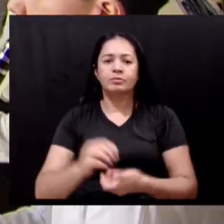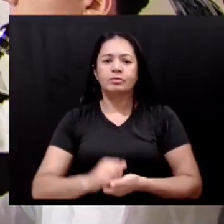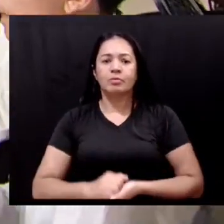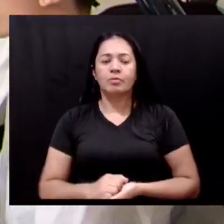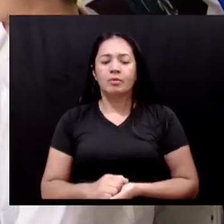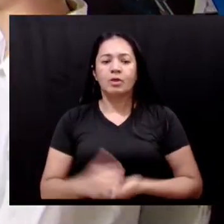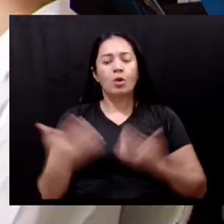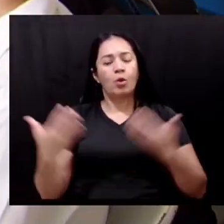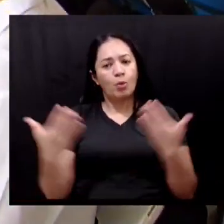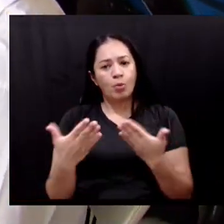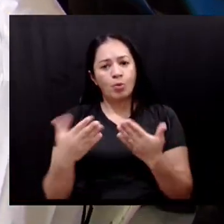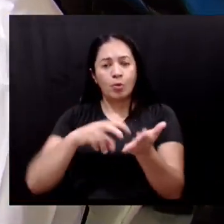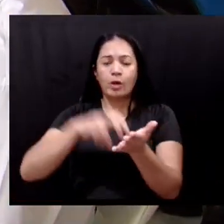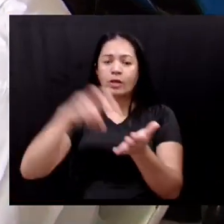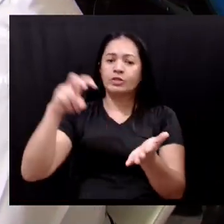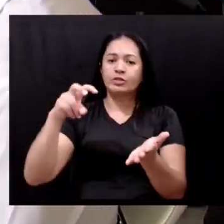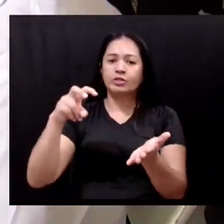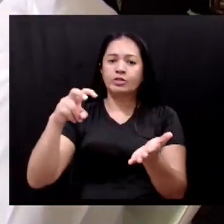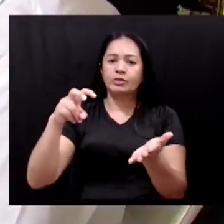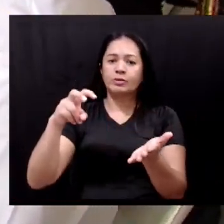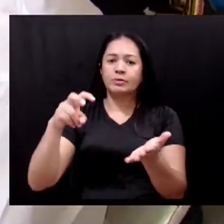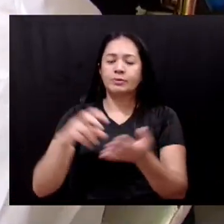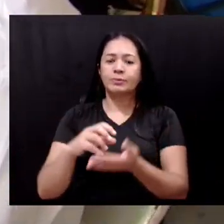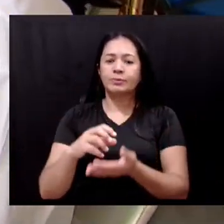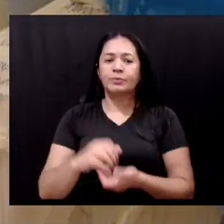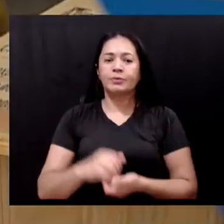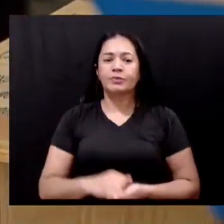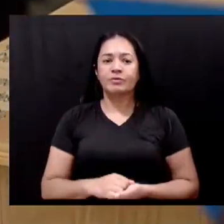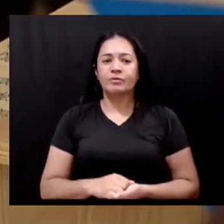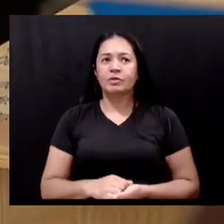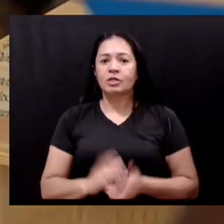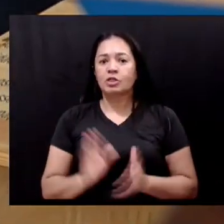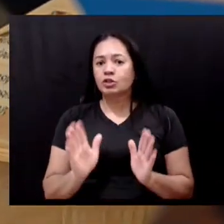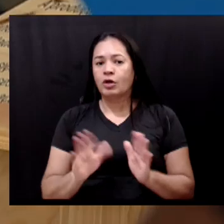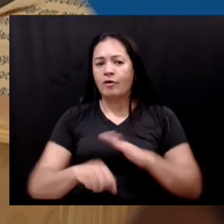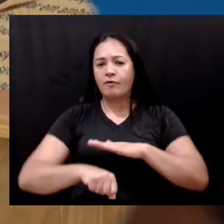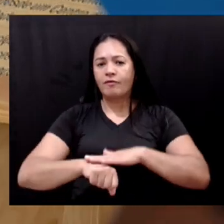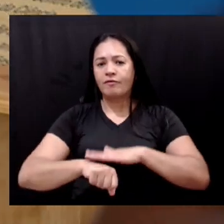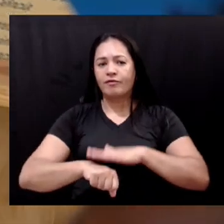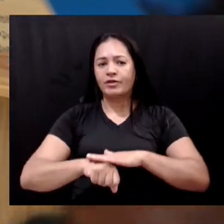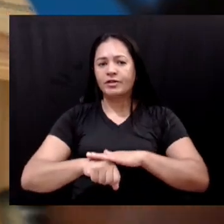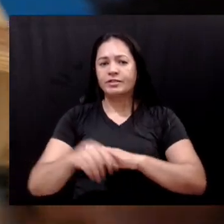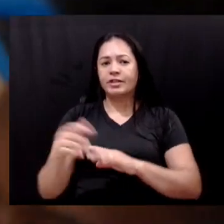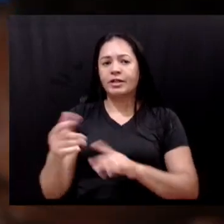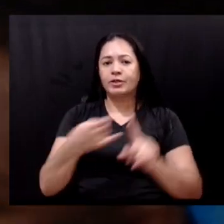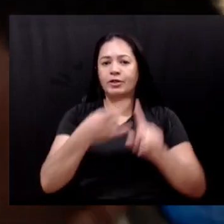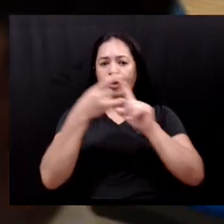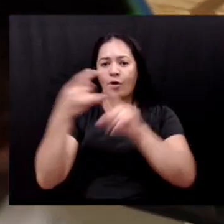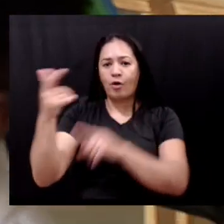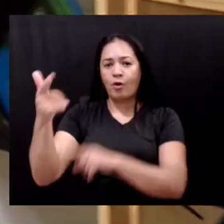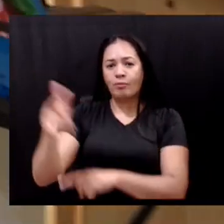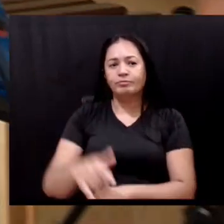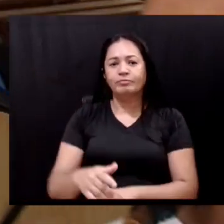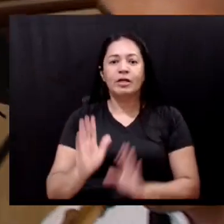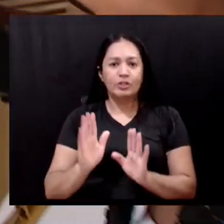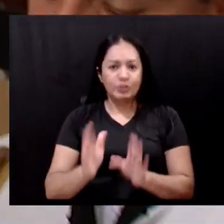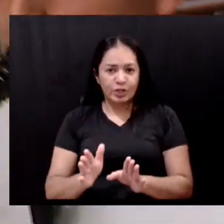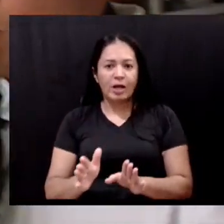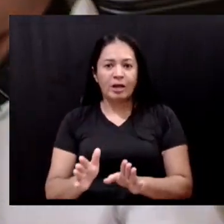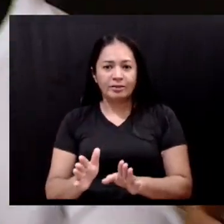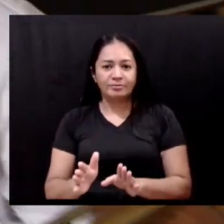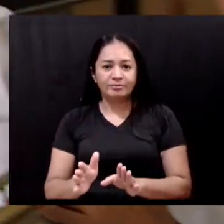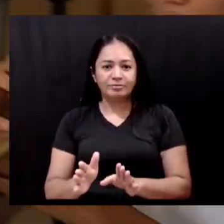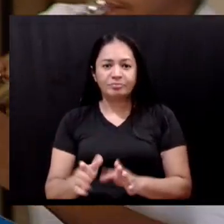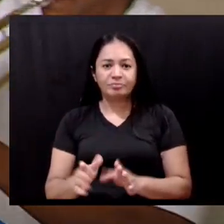nós estamos fazendo uma live que faz parte da nossa programação da Câmara Temática